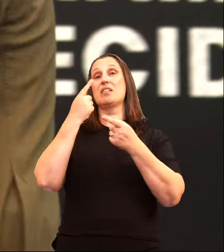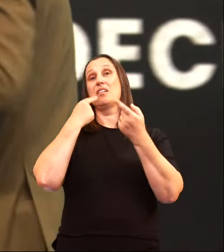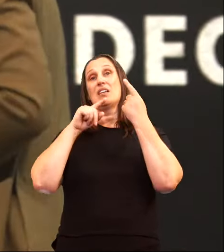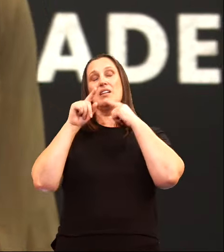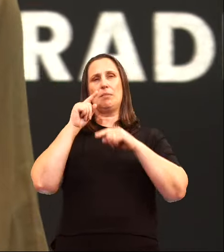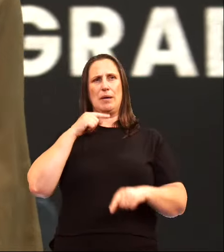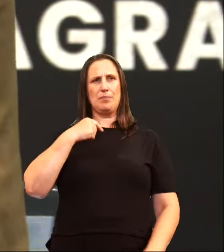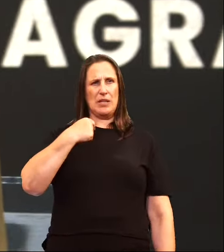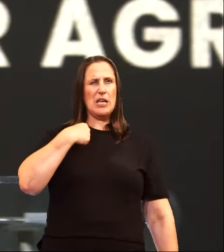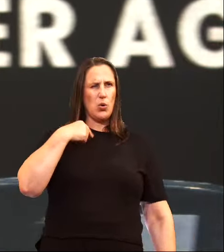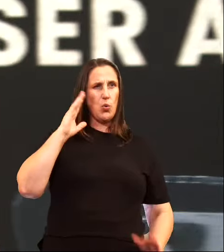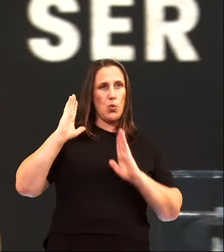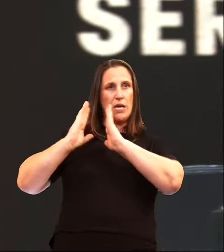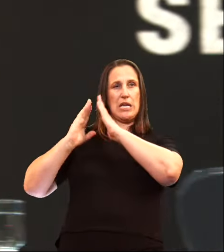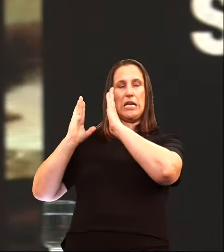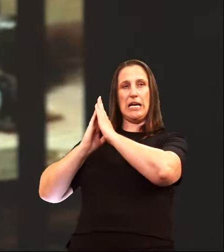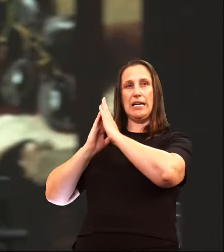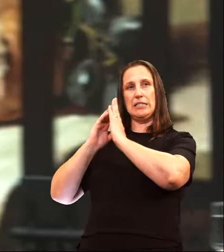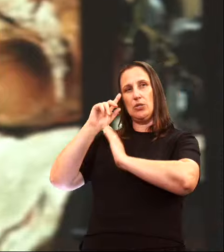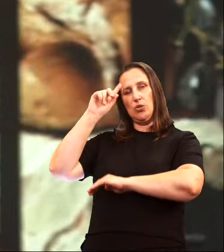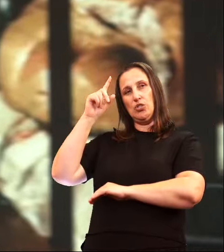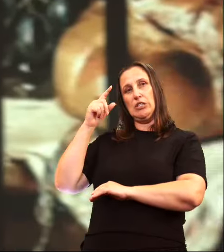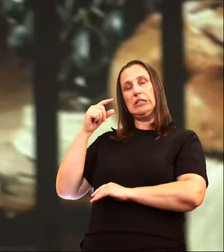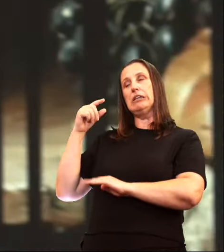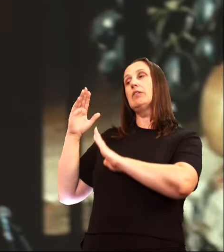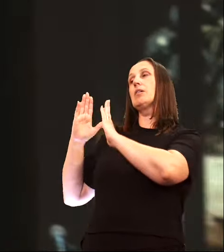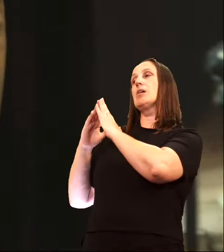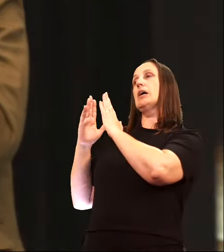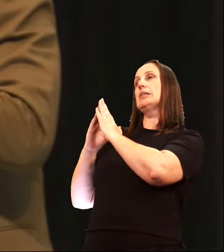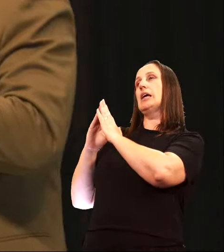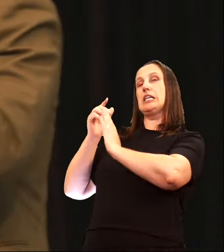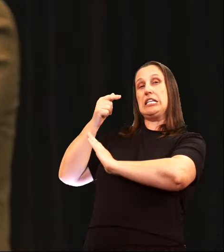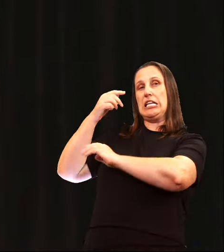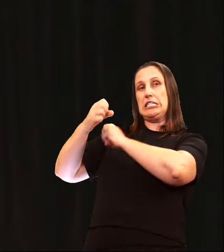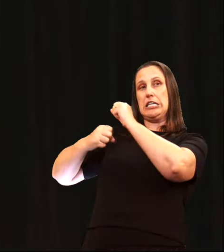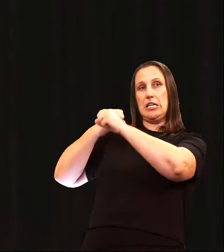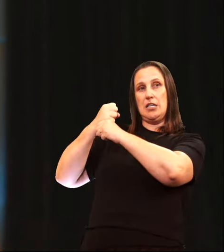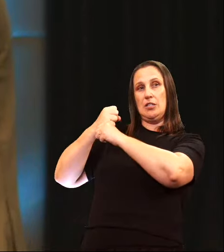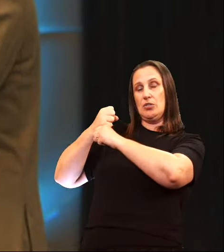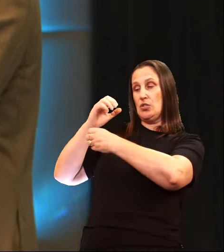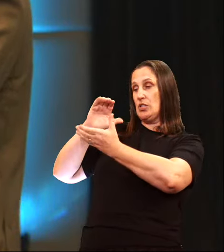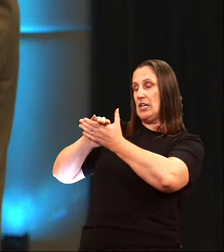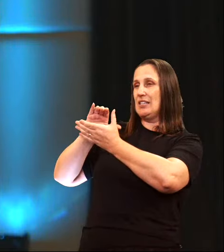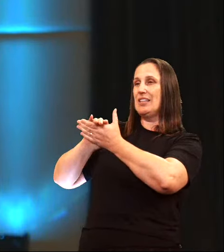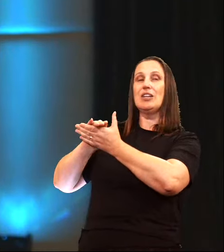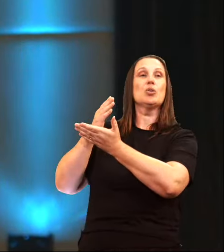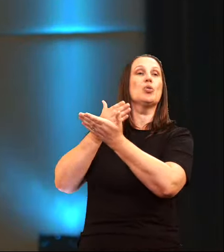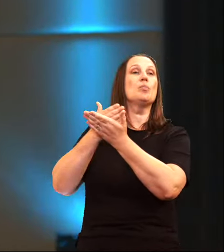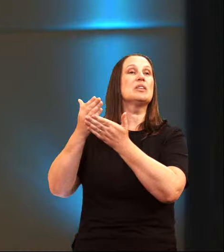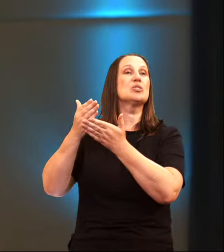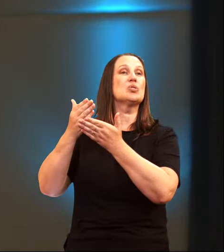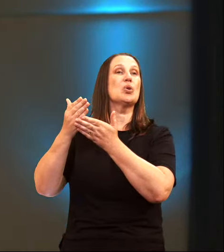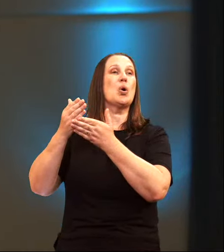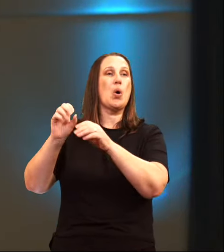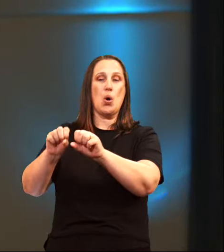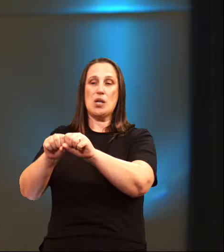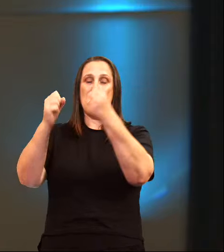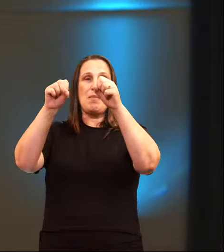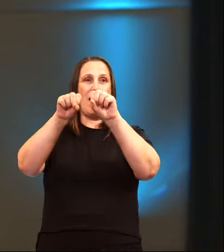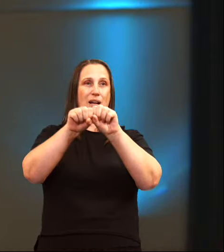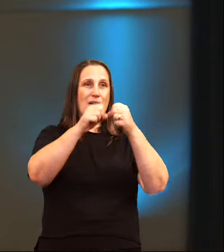casa, depois de 7 anos de casado. Era a gaveta que começou a emperrar, mesa